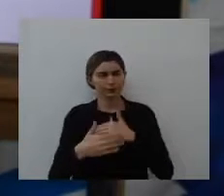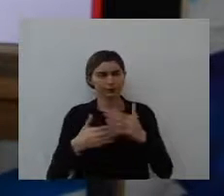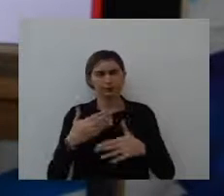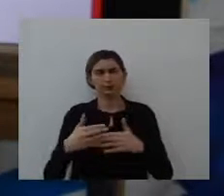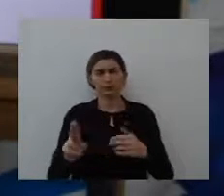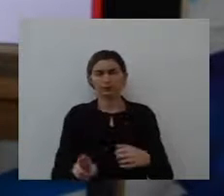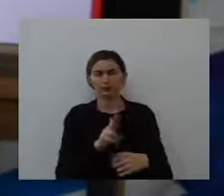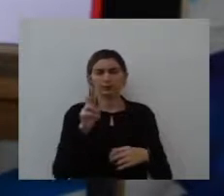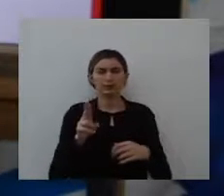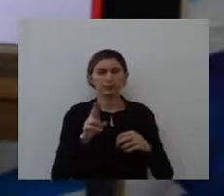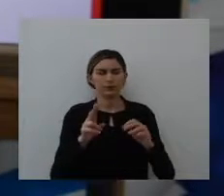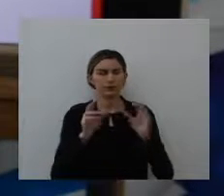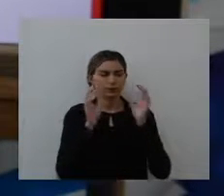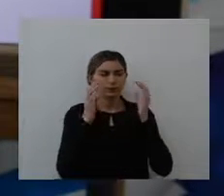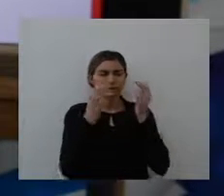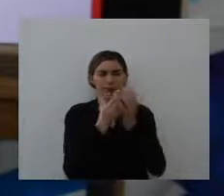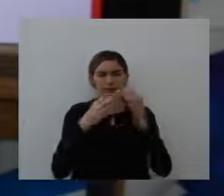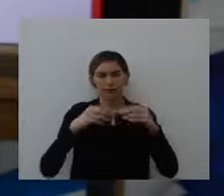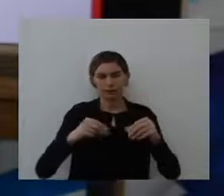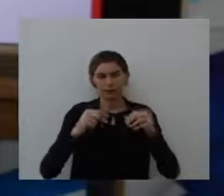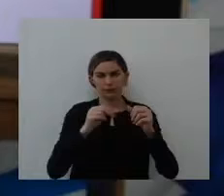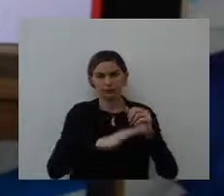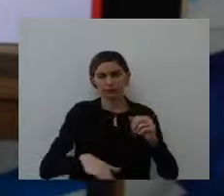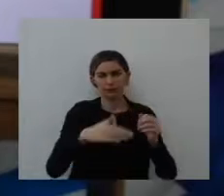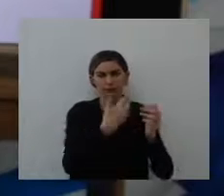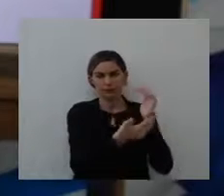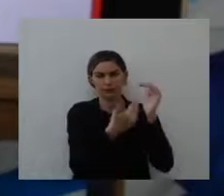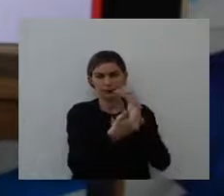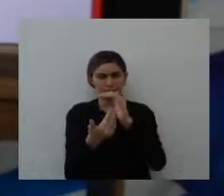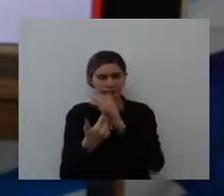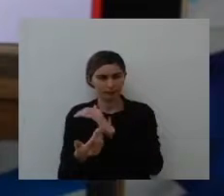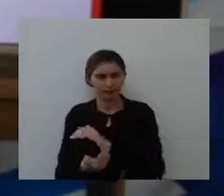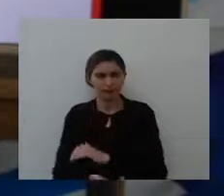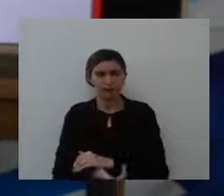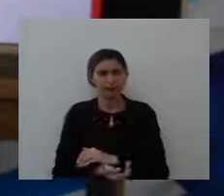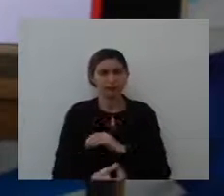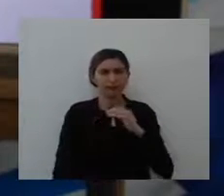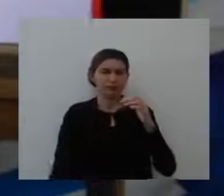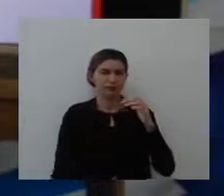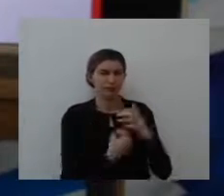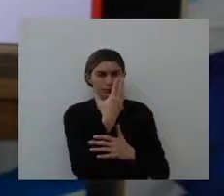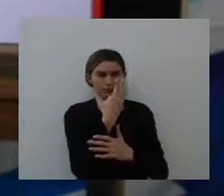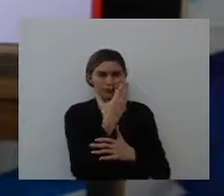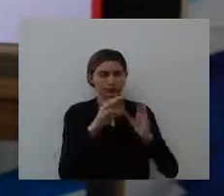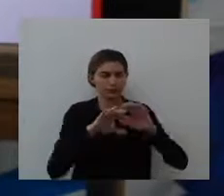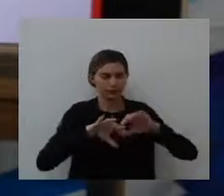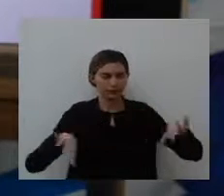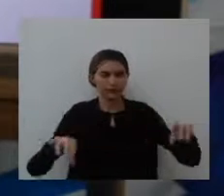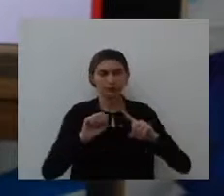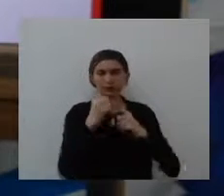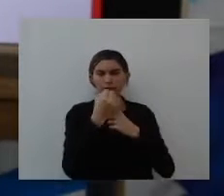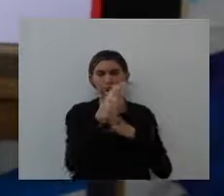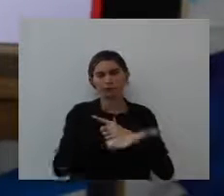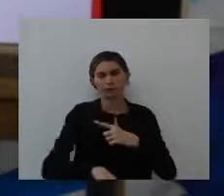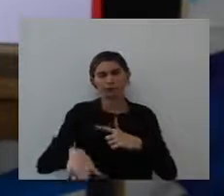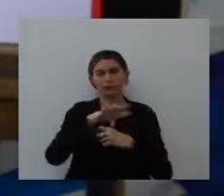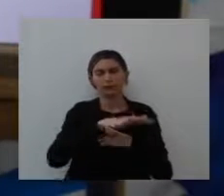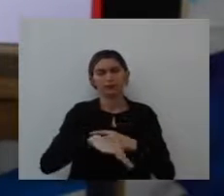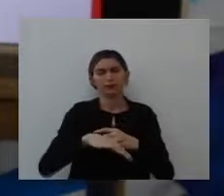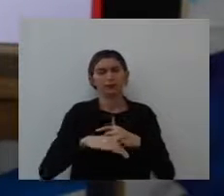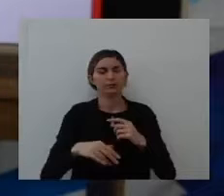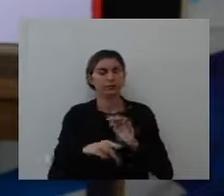de uso coletivo da terra foi se perdendo. Surgem as divisões sociais, volto a repetir, e